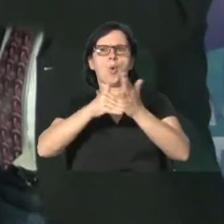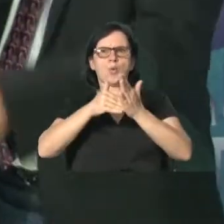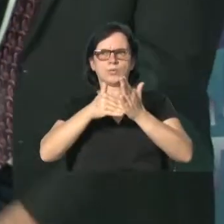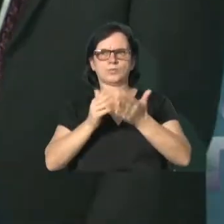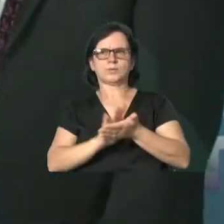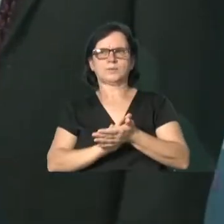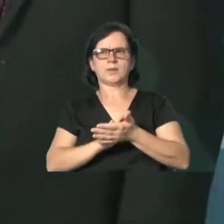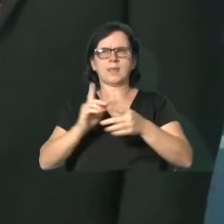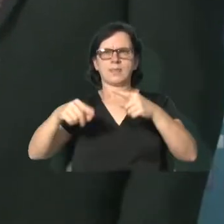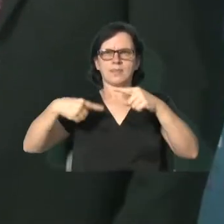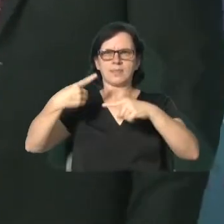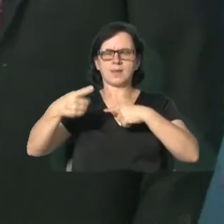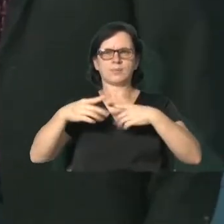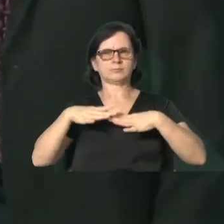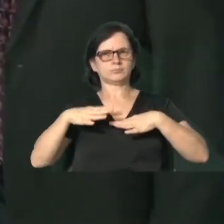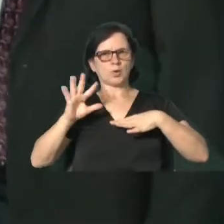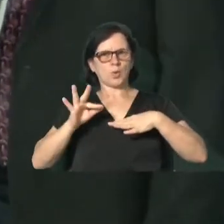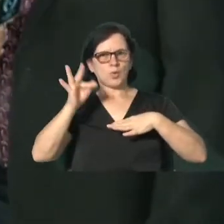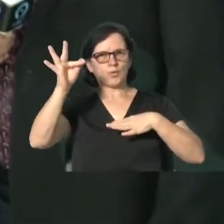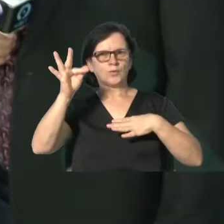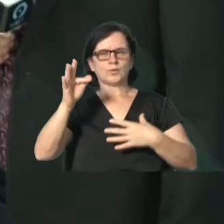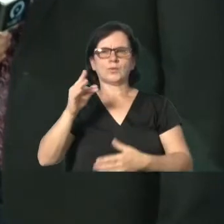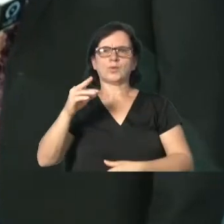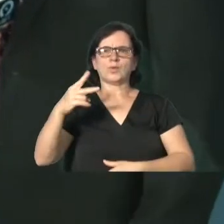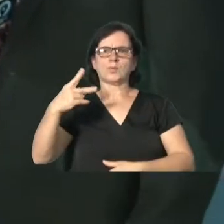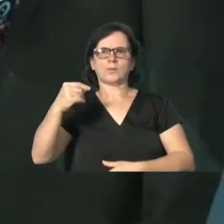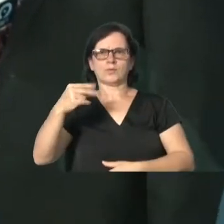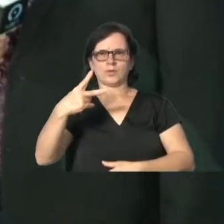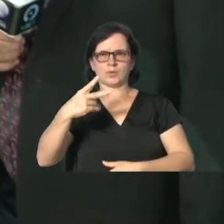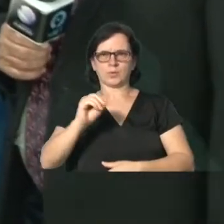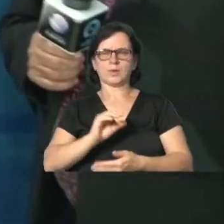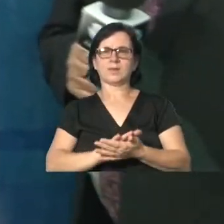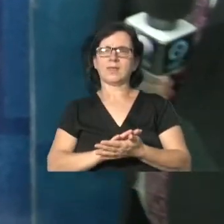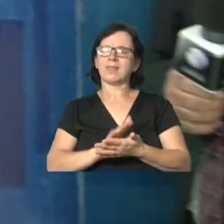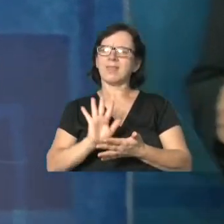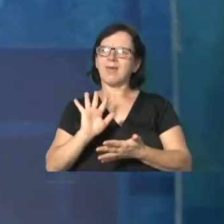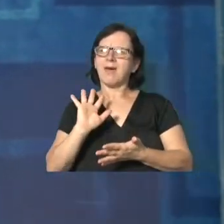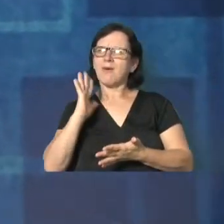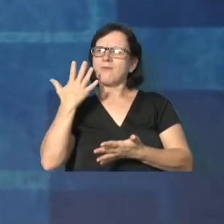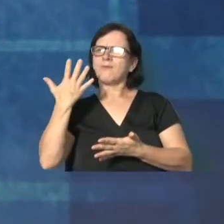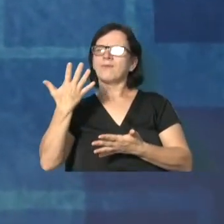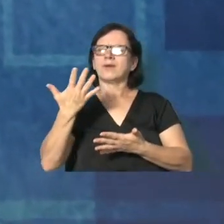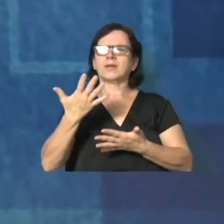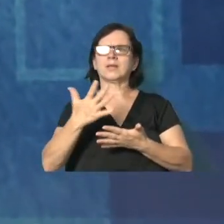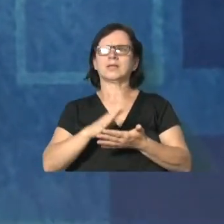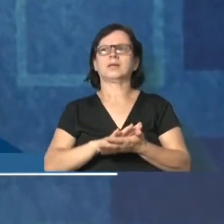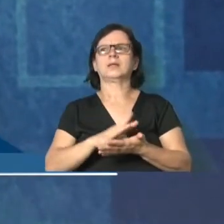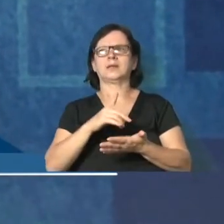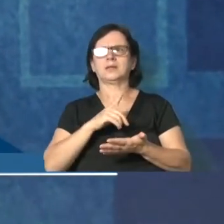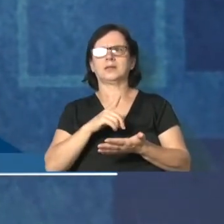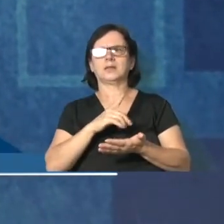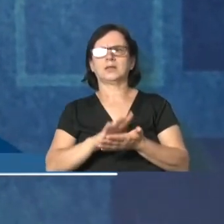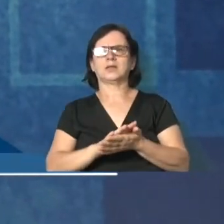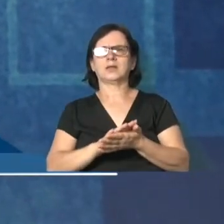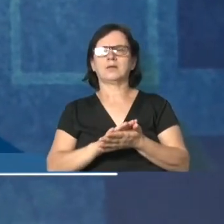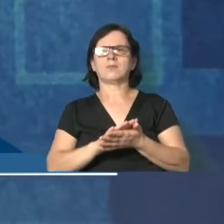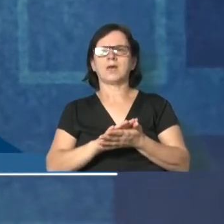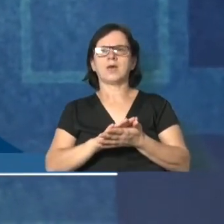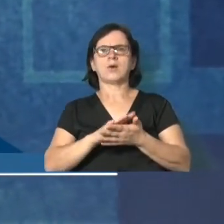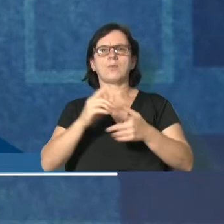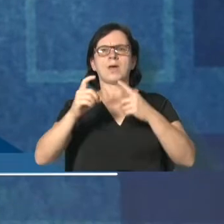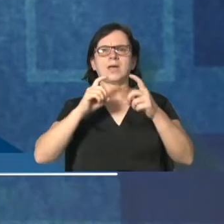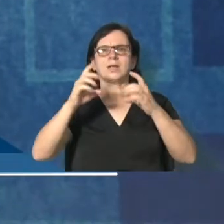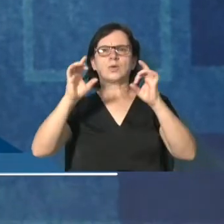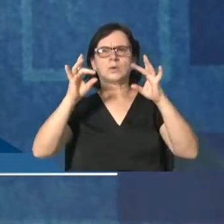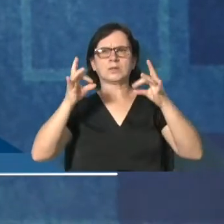depois fôlego para o ano que vem, não é? Isso. A gente está vendo se vamos ter alguma extraordinária, mas,